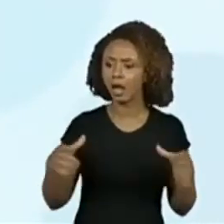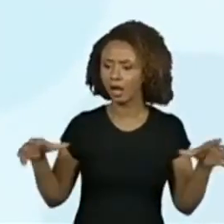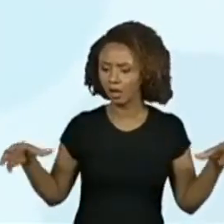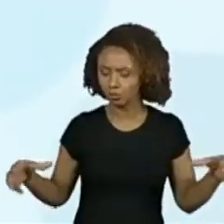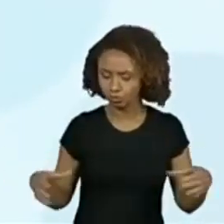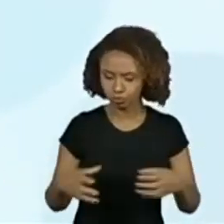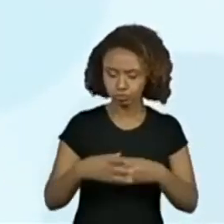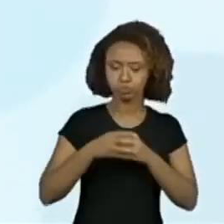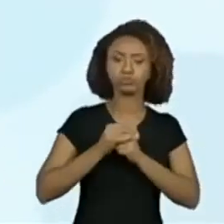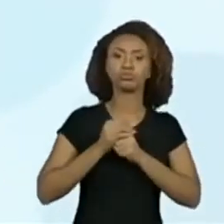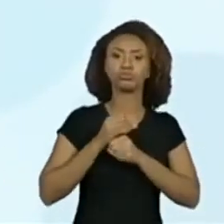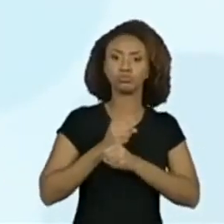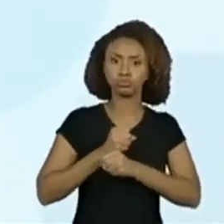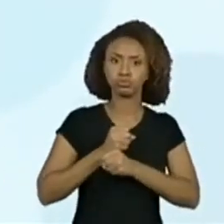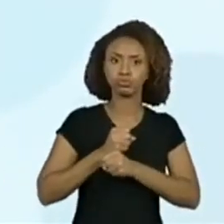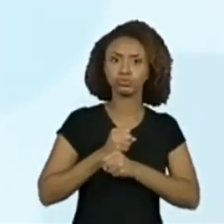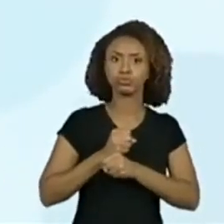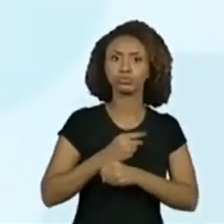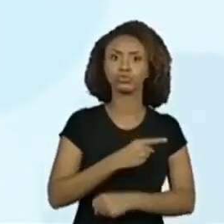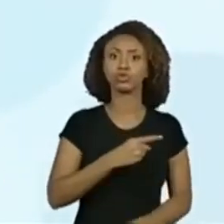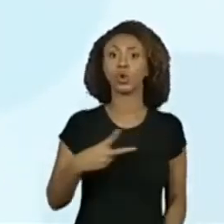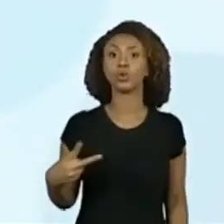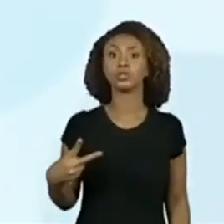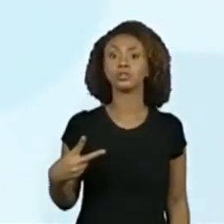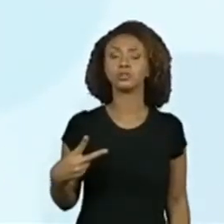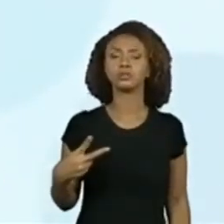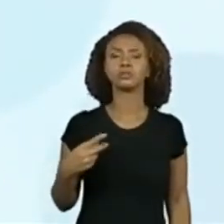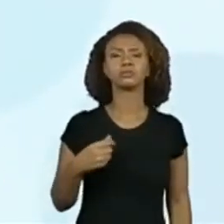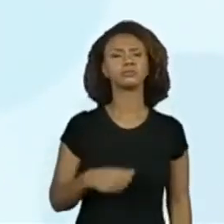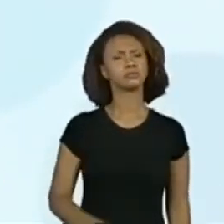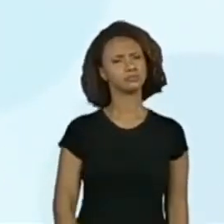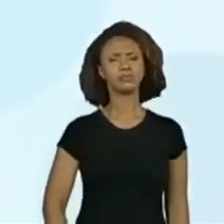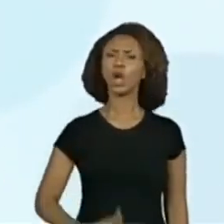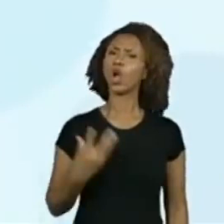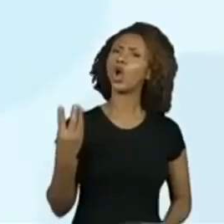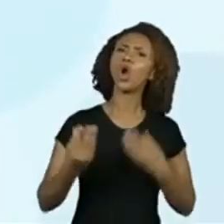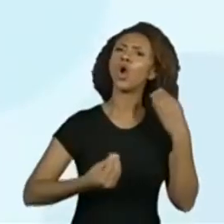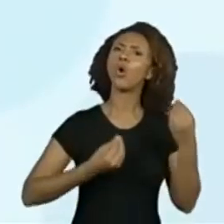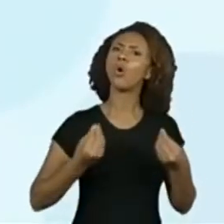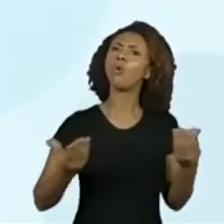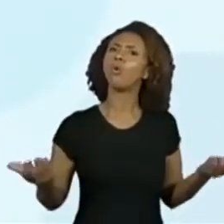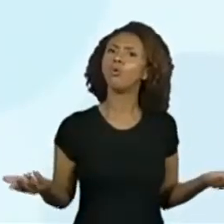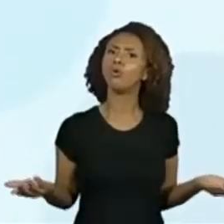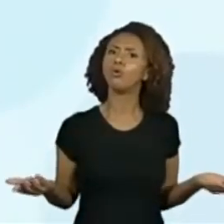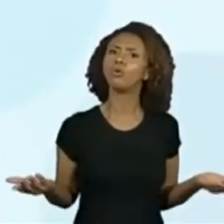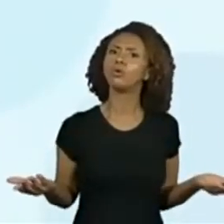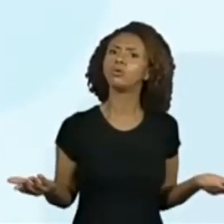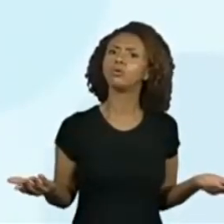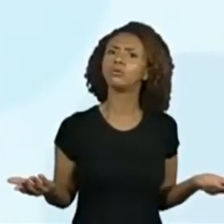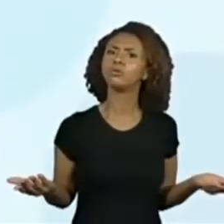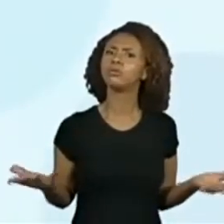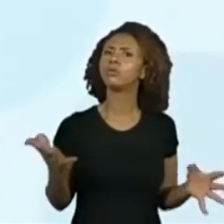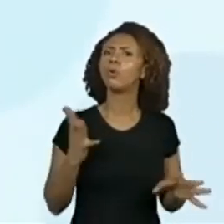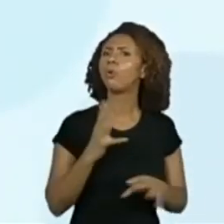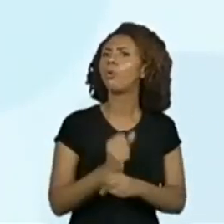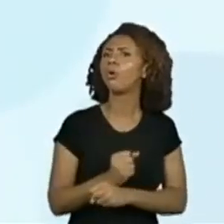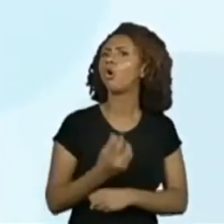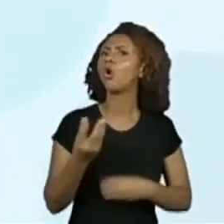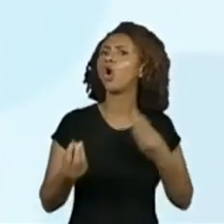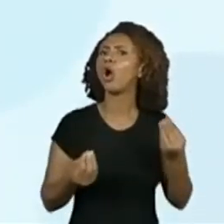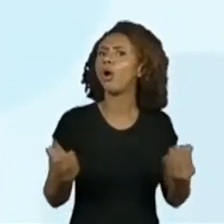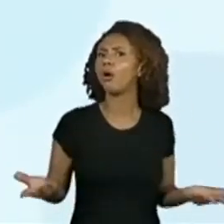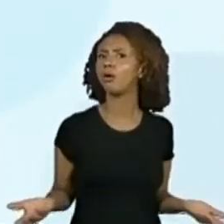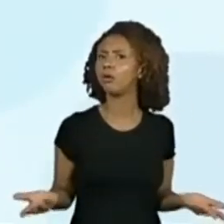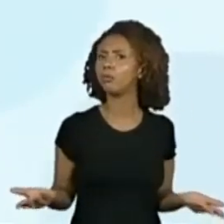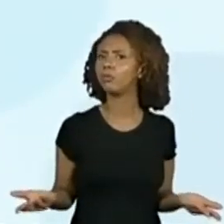a 12 Como isso aconteceu Hum vamos pensar